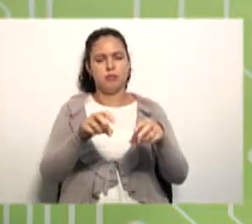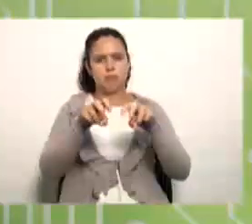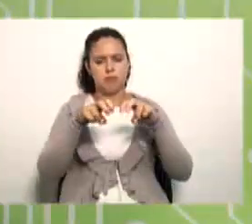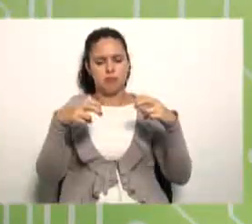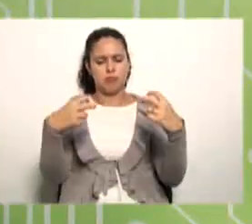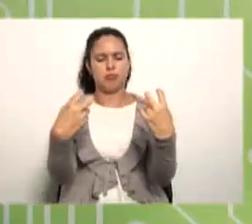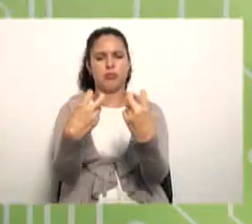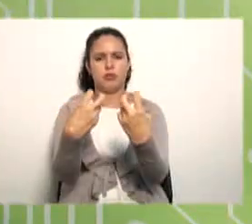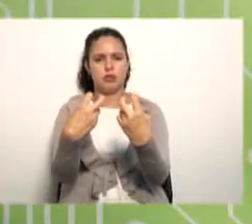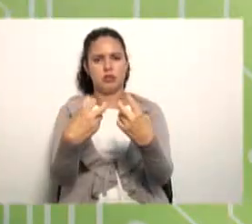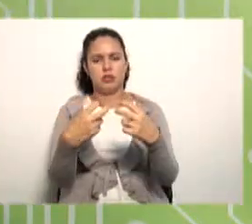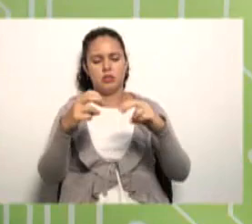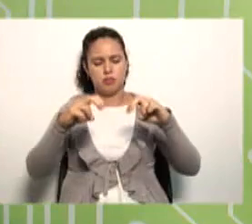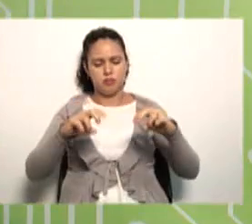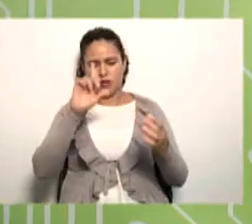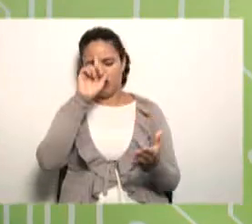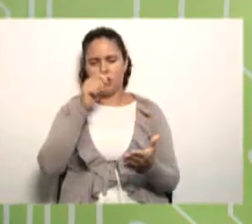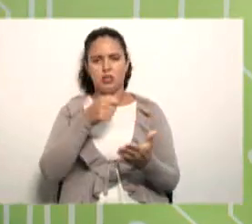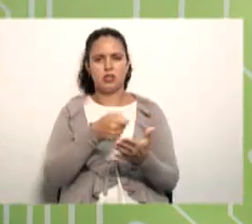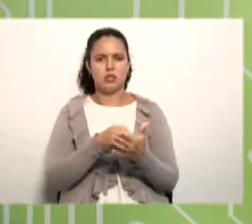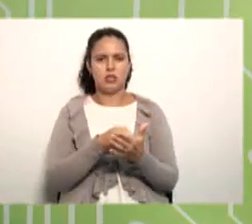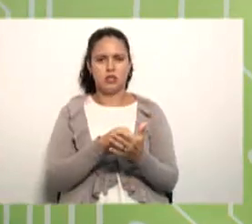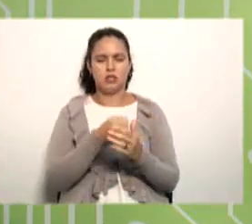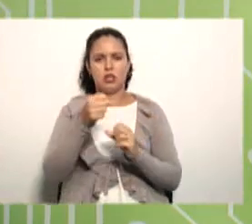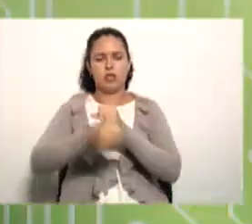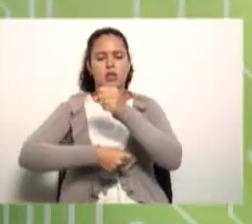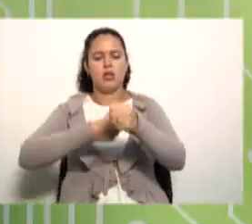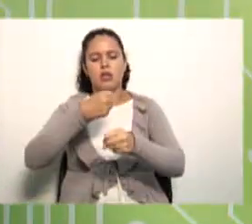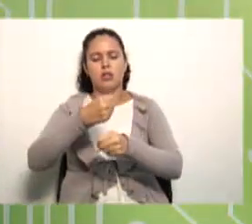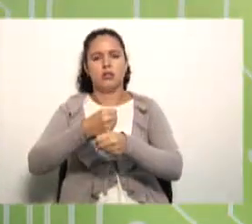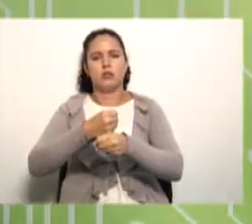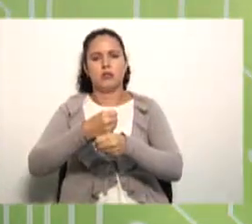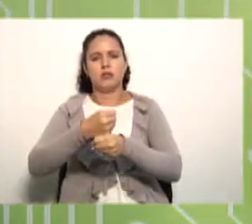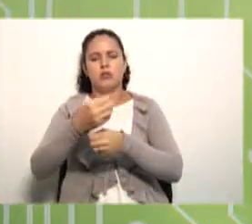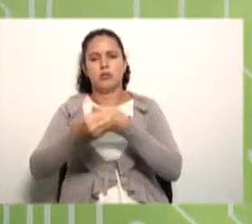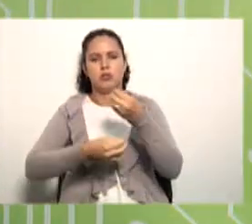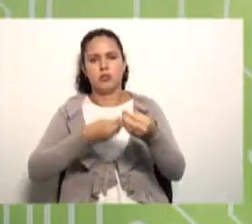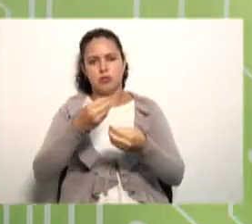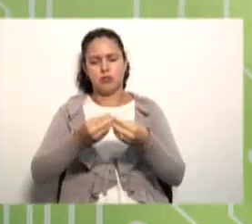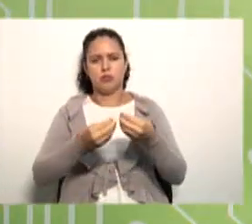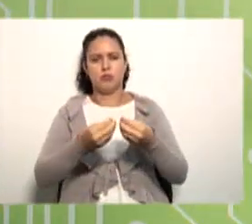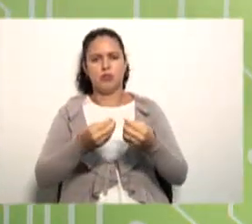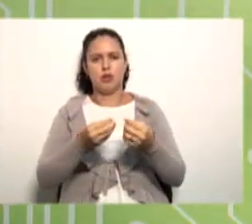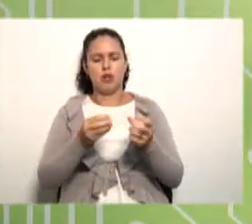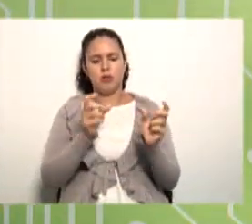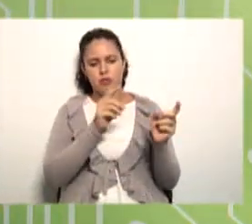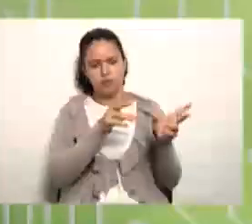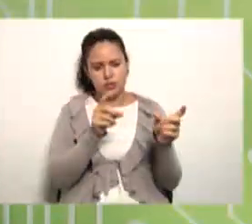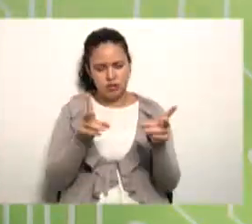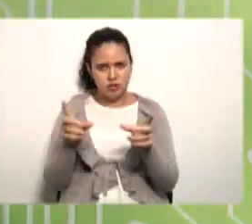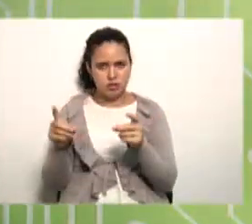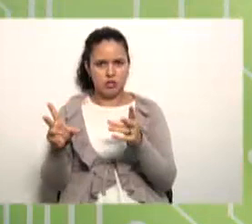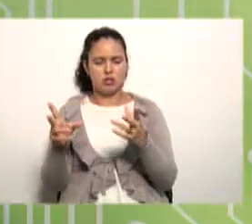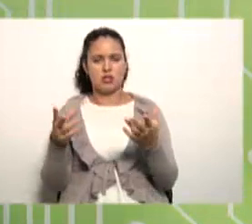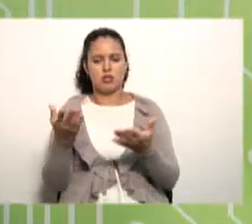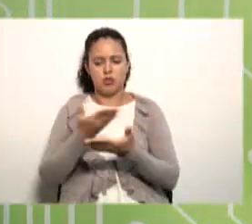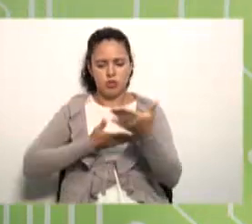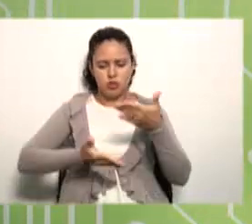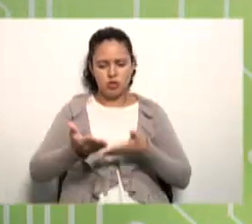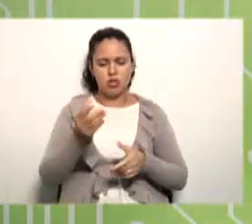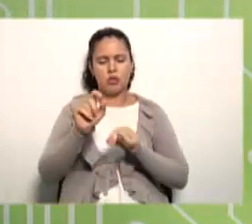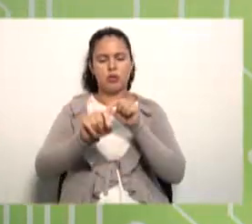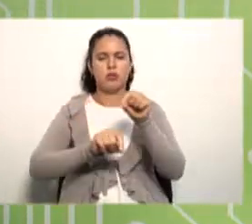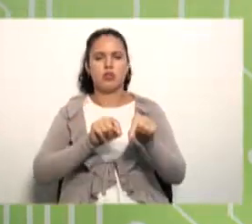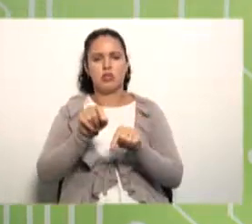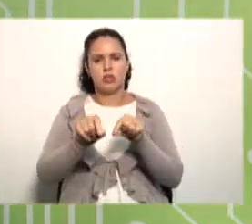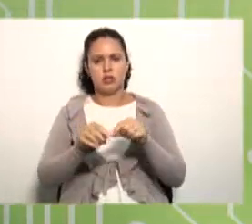consegue prever tão bem quanto o mercado consegue. O mercado consegue porque o fruto que a gente tem de uma economia de mercado, quando eu